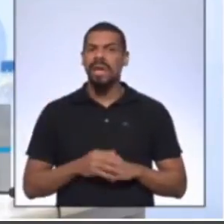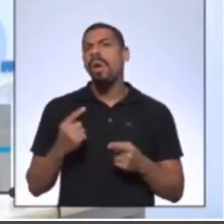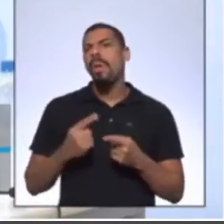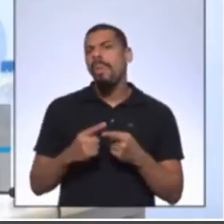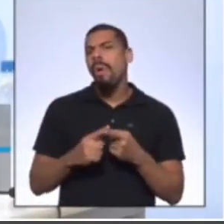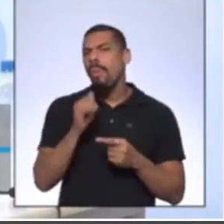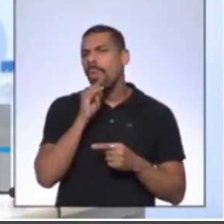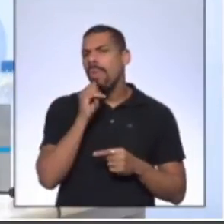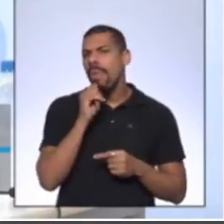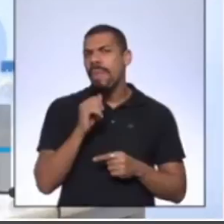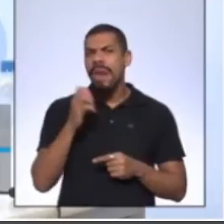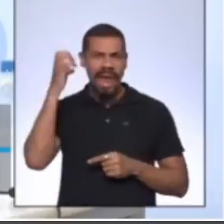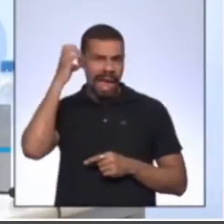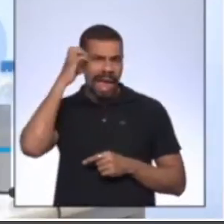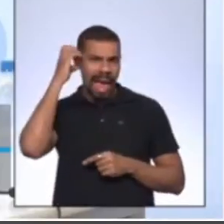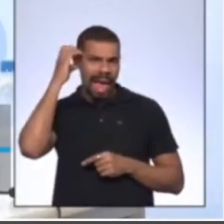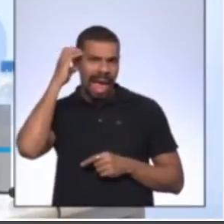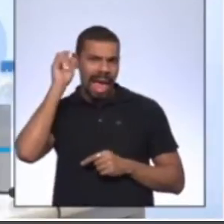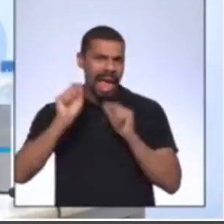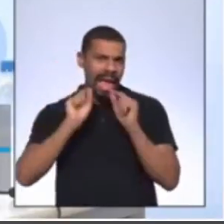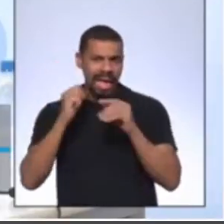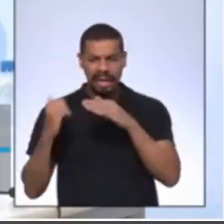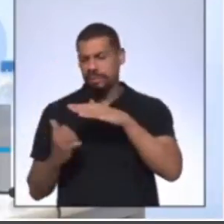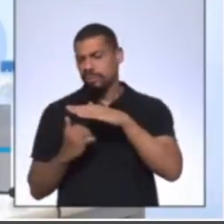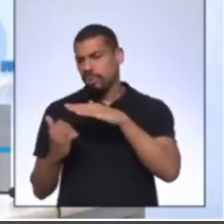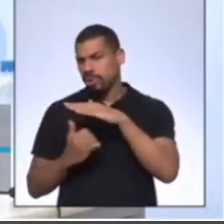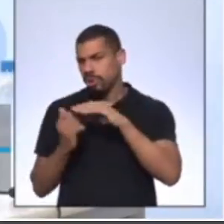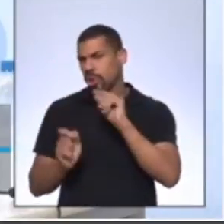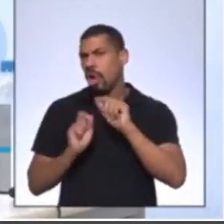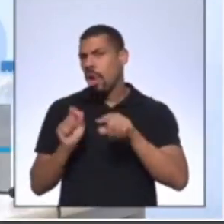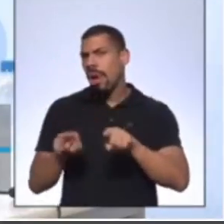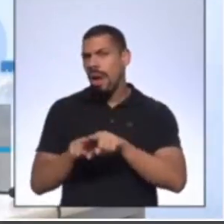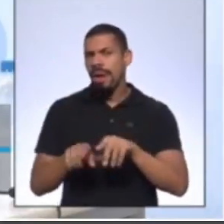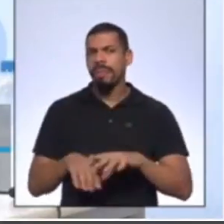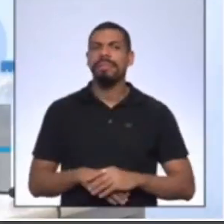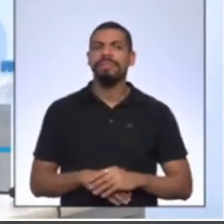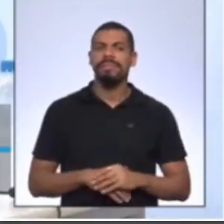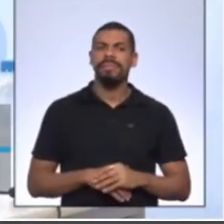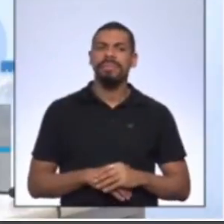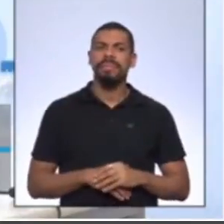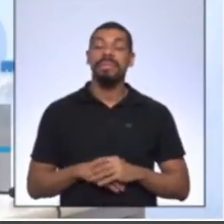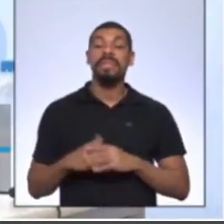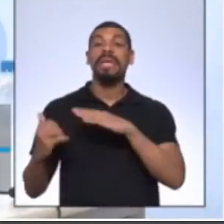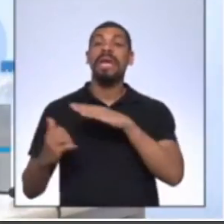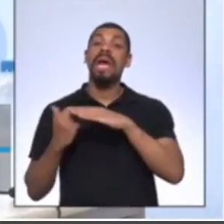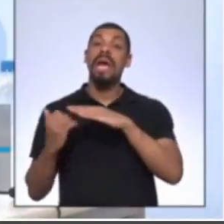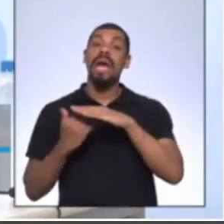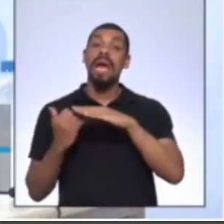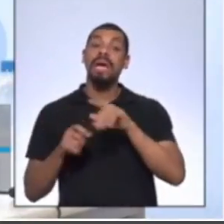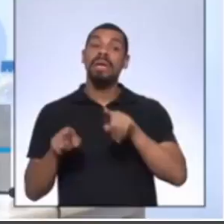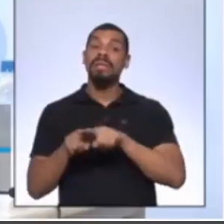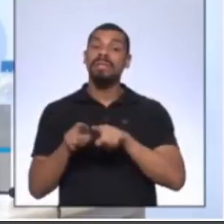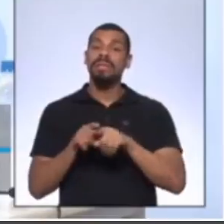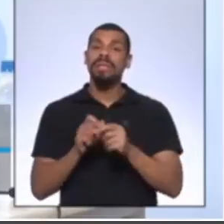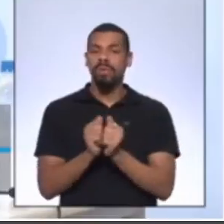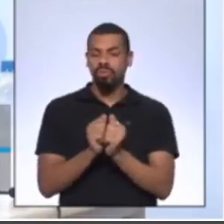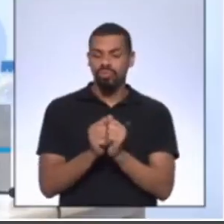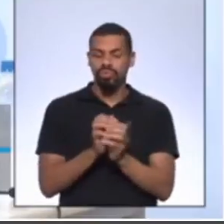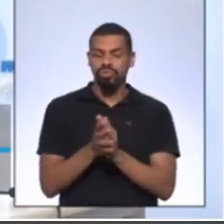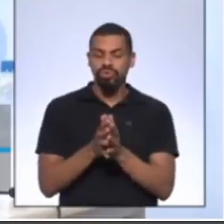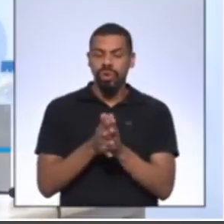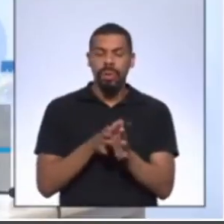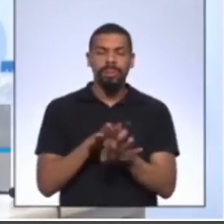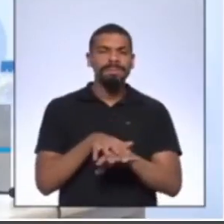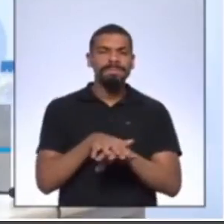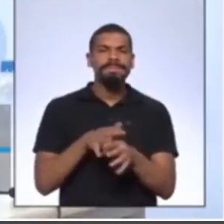época nos rádios a quem patrocinava as novelas de rádio eram as empresas the soup e sabão e o